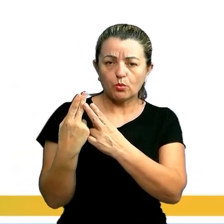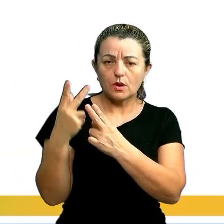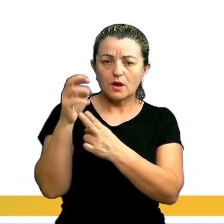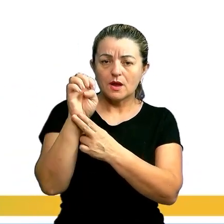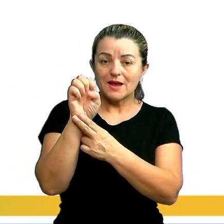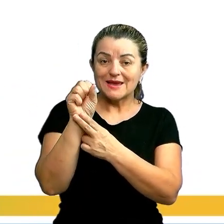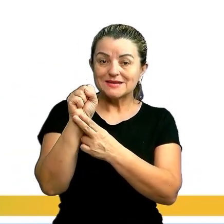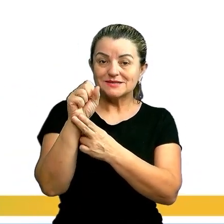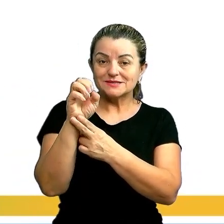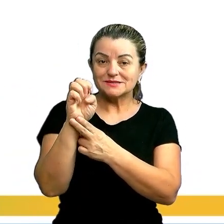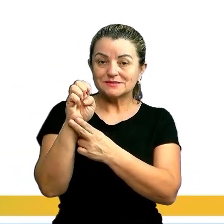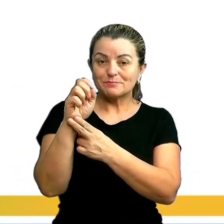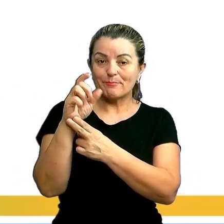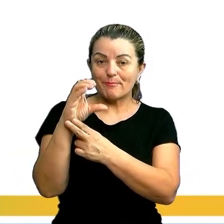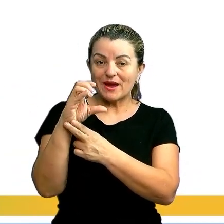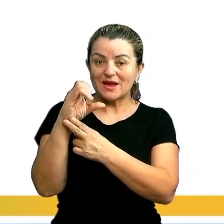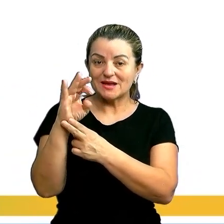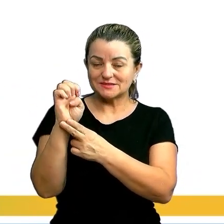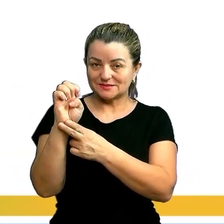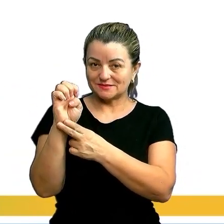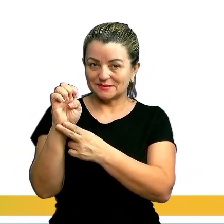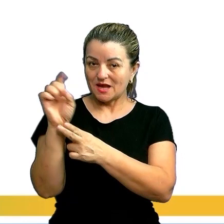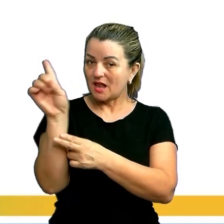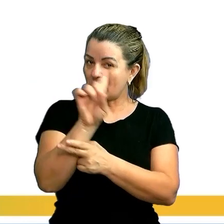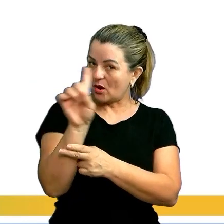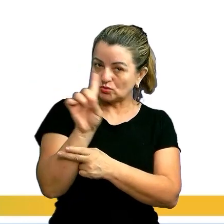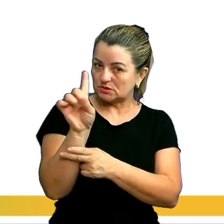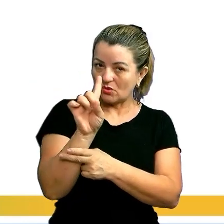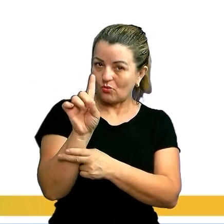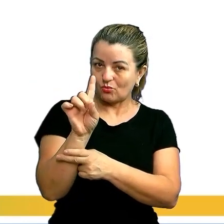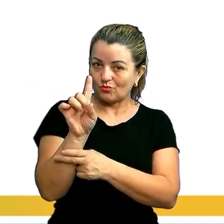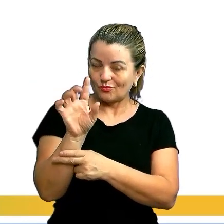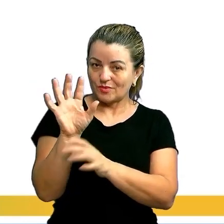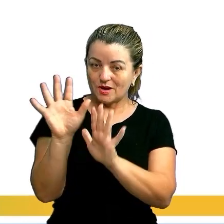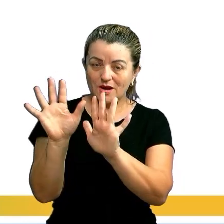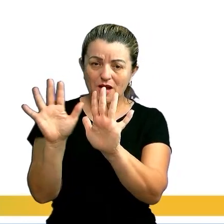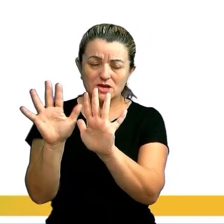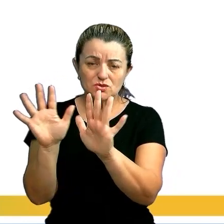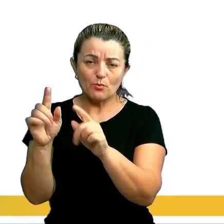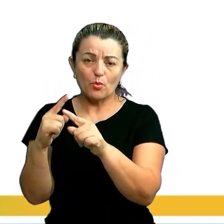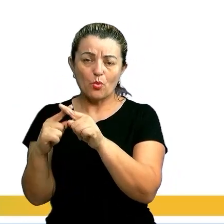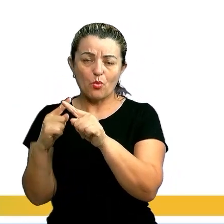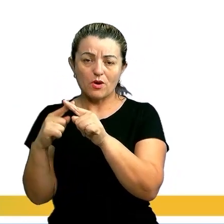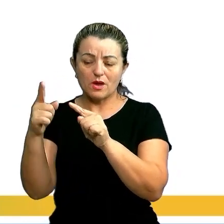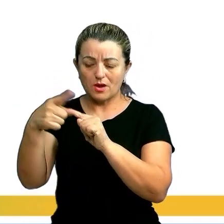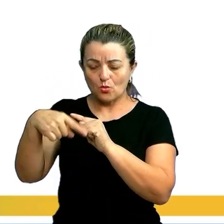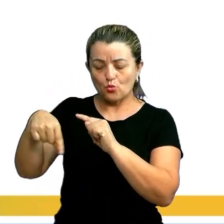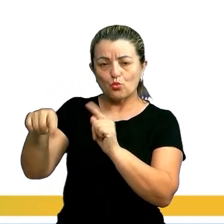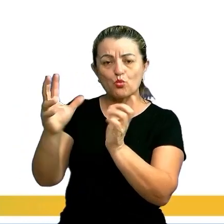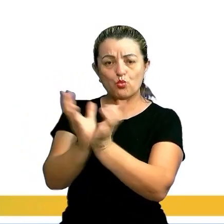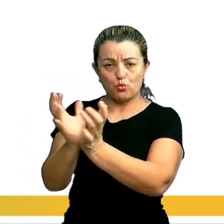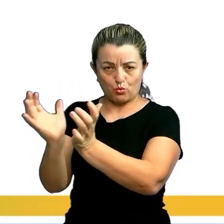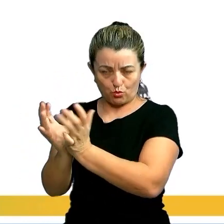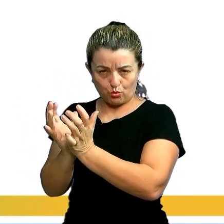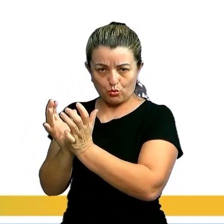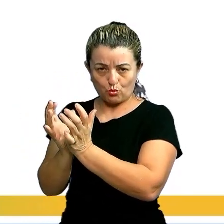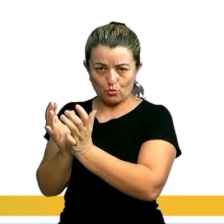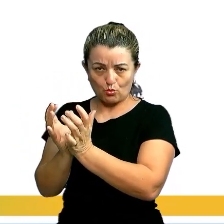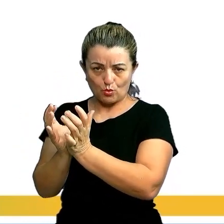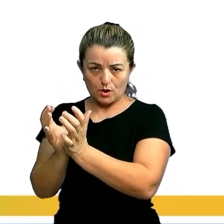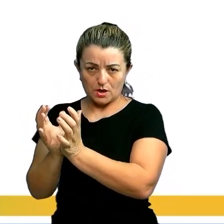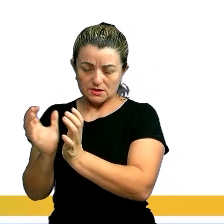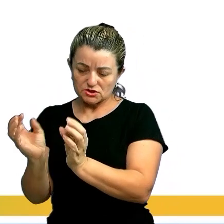isso é só na questão. Eles não são de mesma espécie. É só porque eles, se